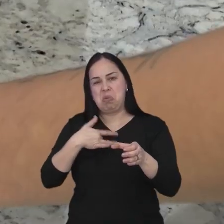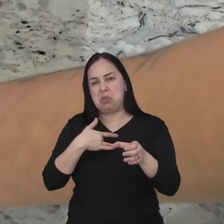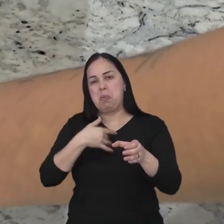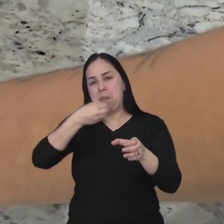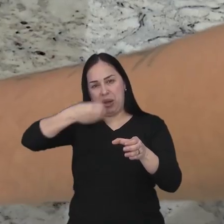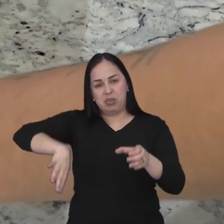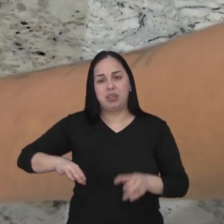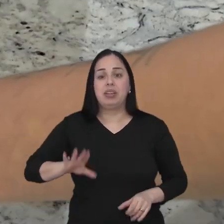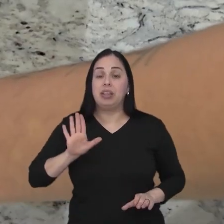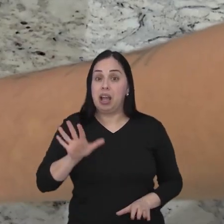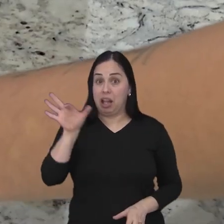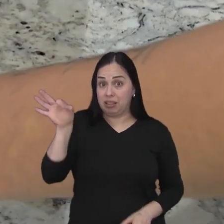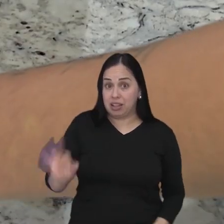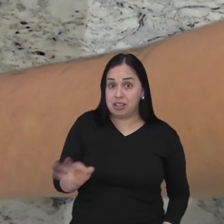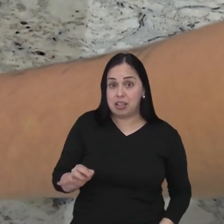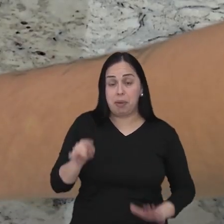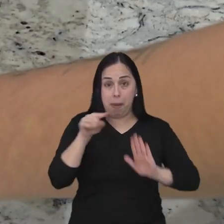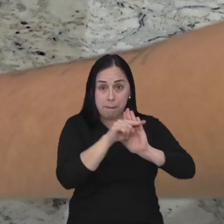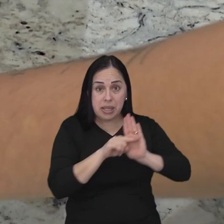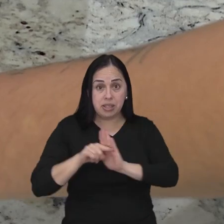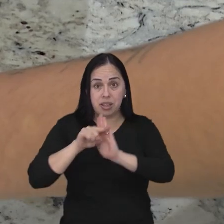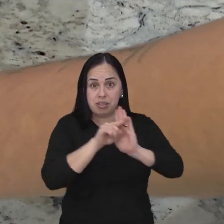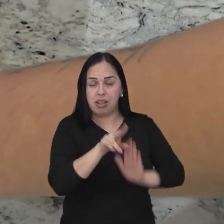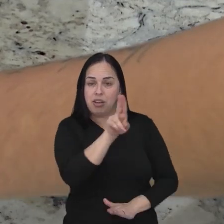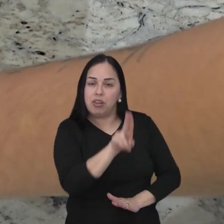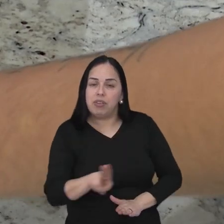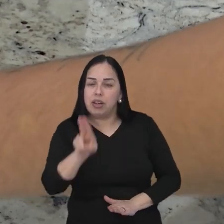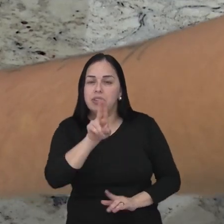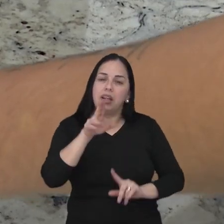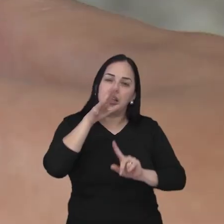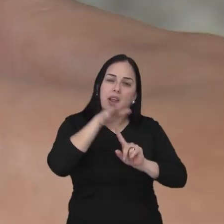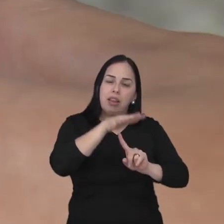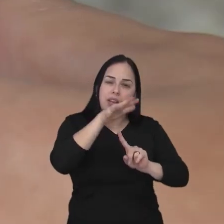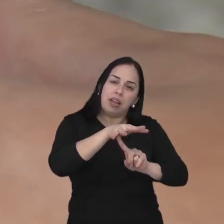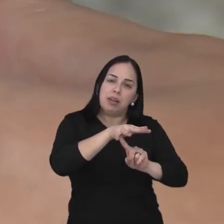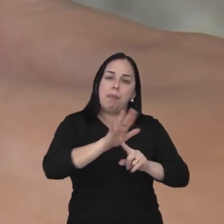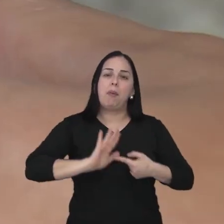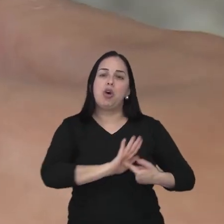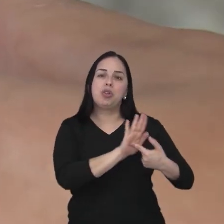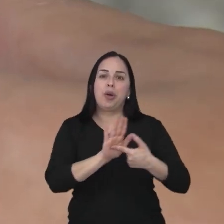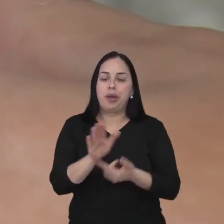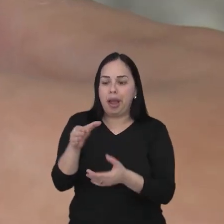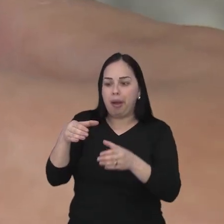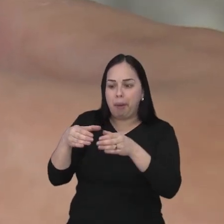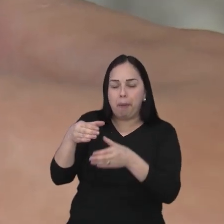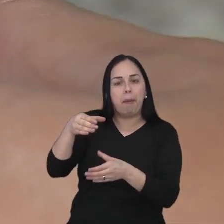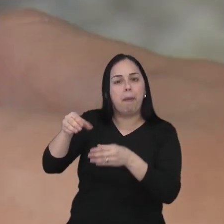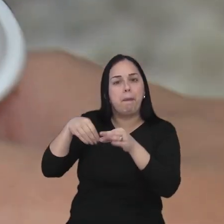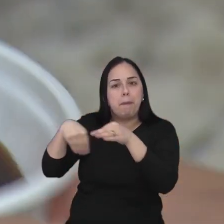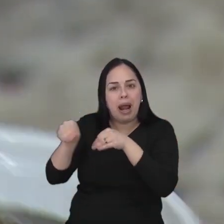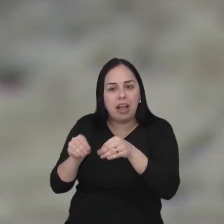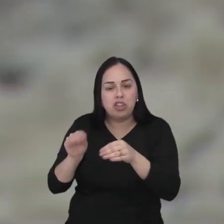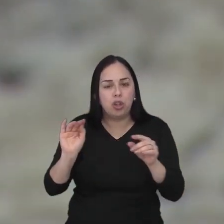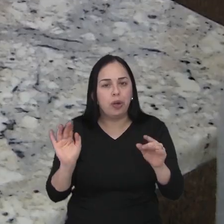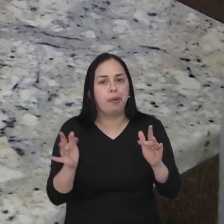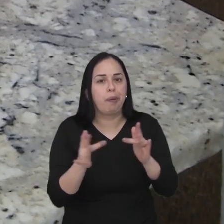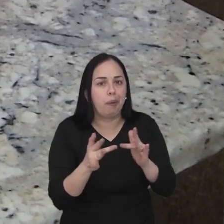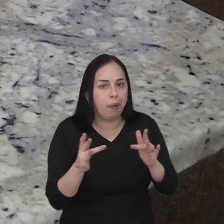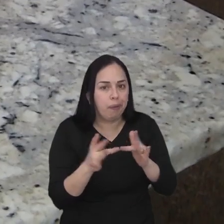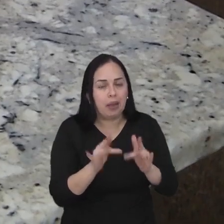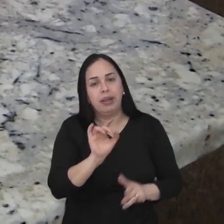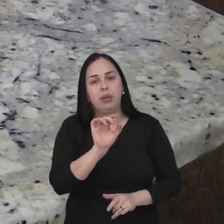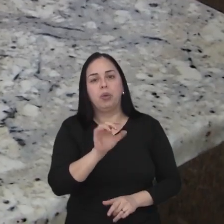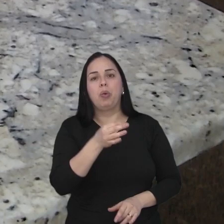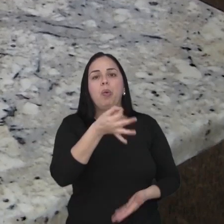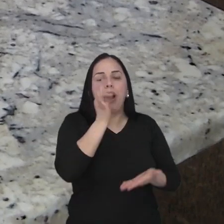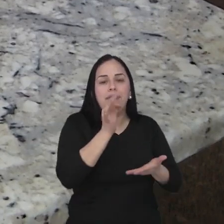E a Priscila está certa. Uma pesquisa da Universidade Estadual de Londrina mostrou que o plástico em contato com café ou